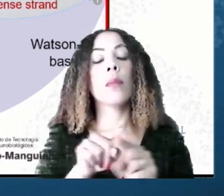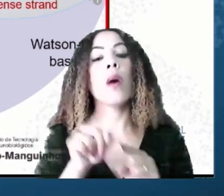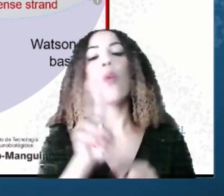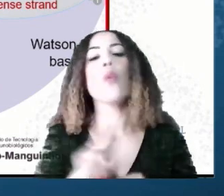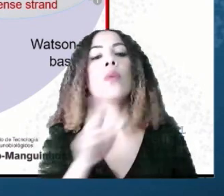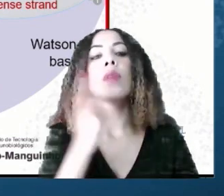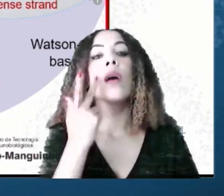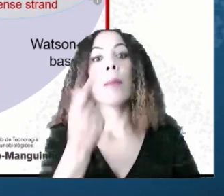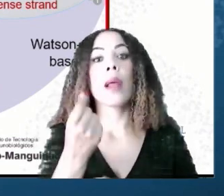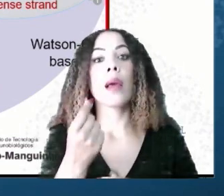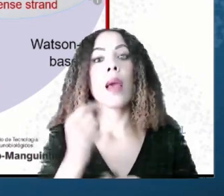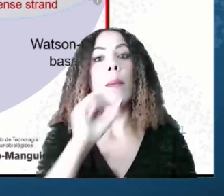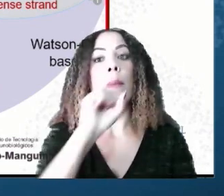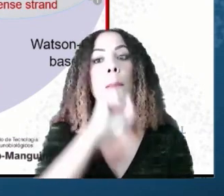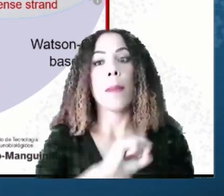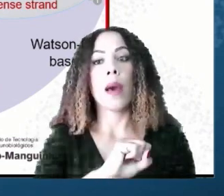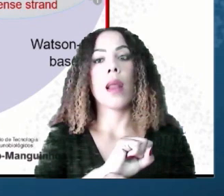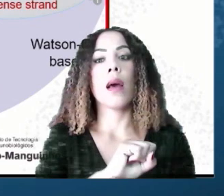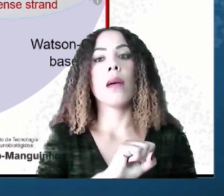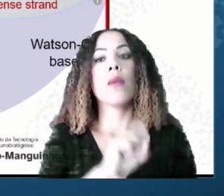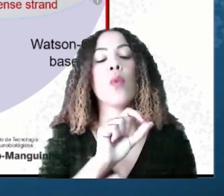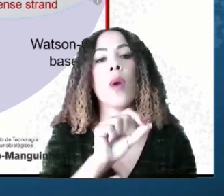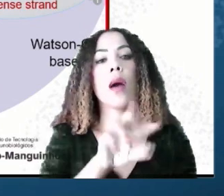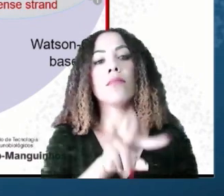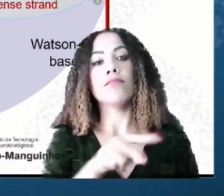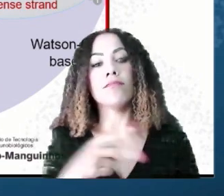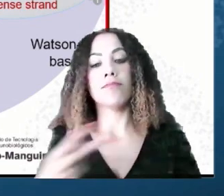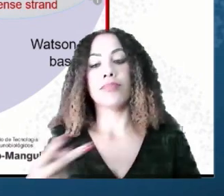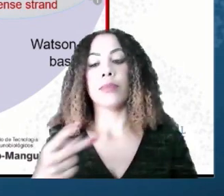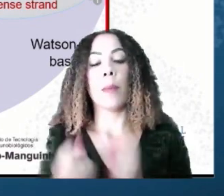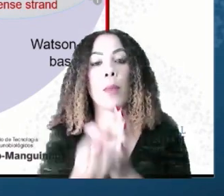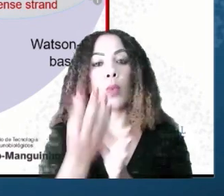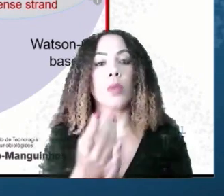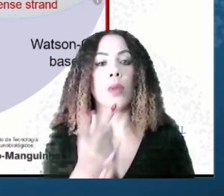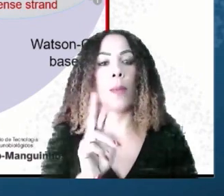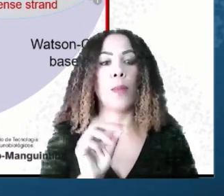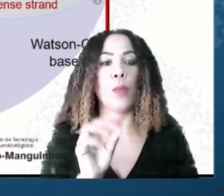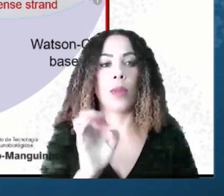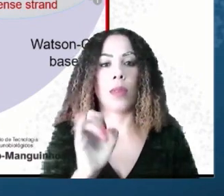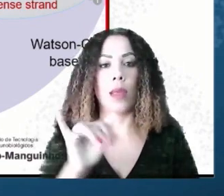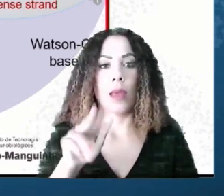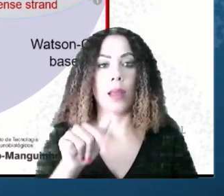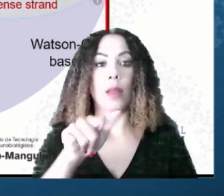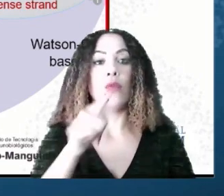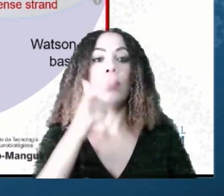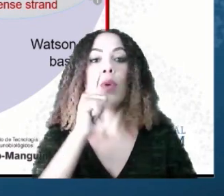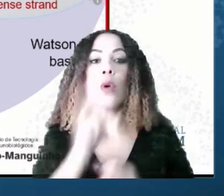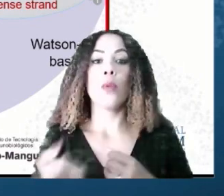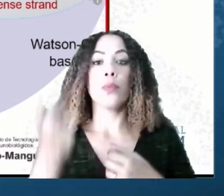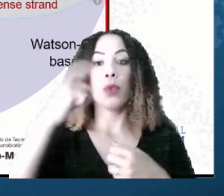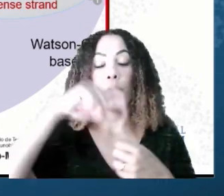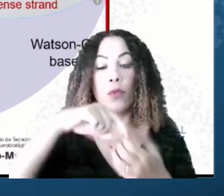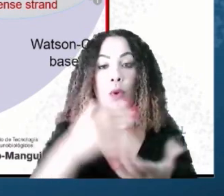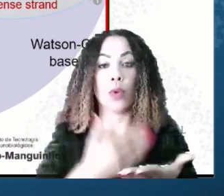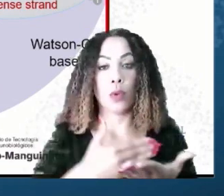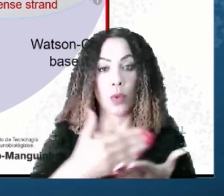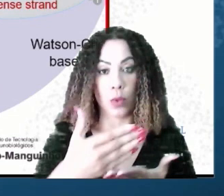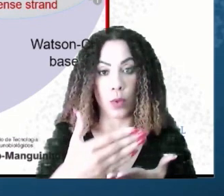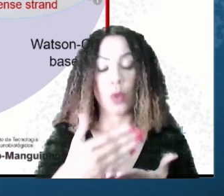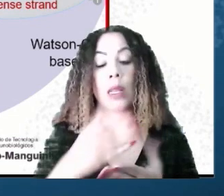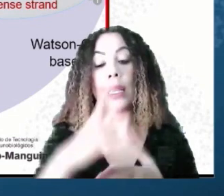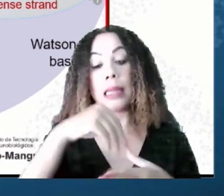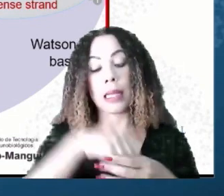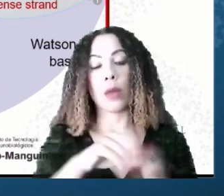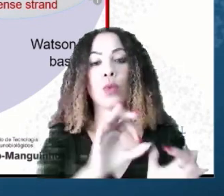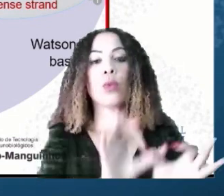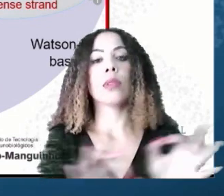a tradução da proteína. Então, você pode voltar ao início dentro da célula.